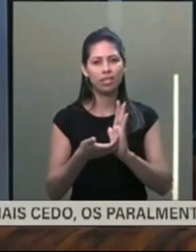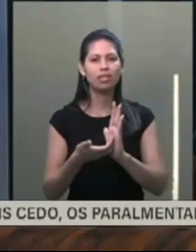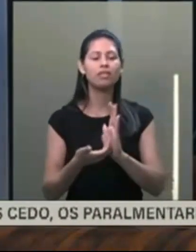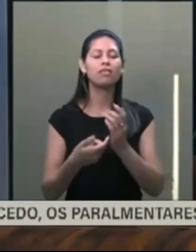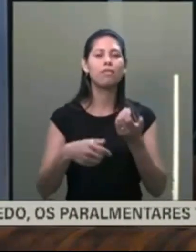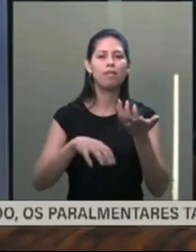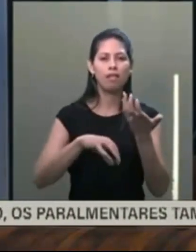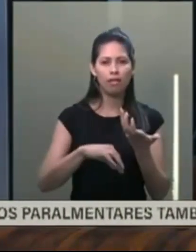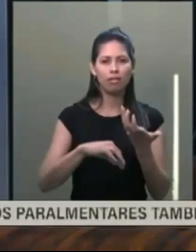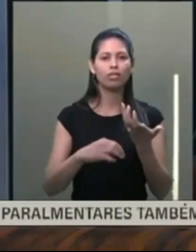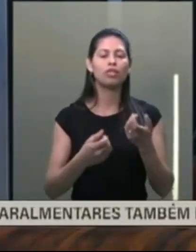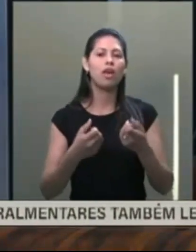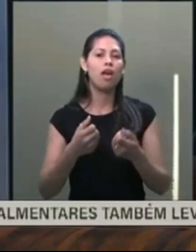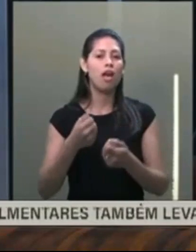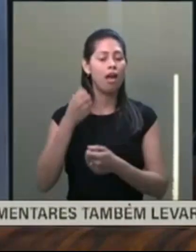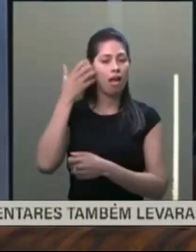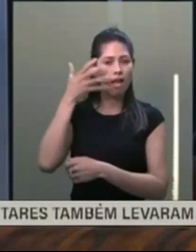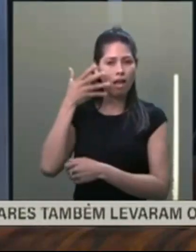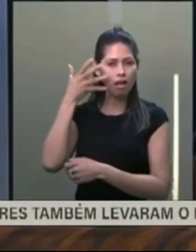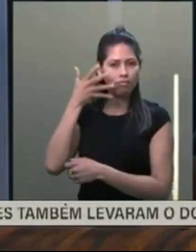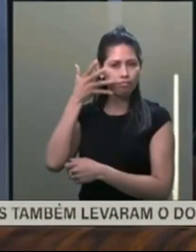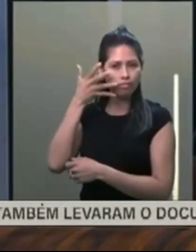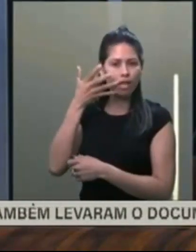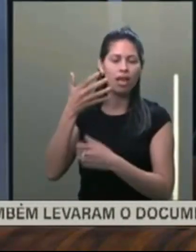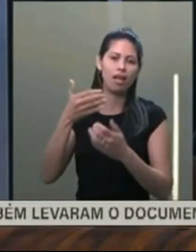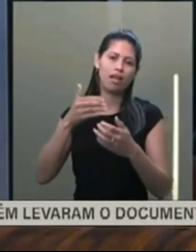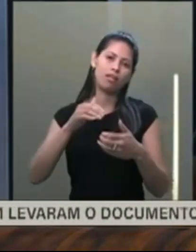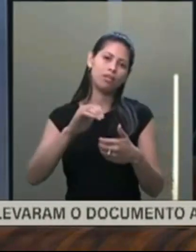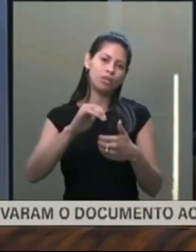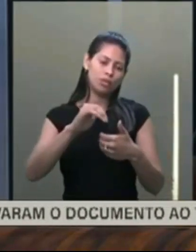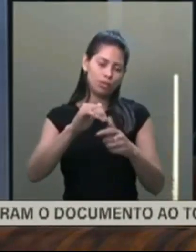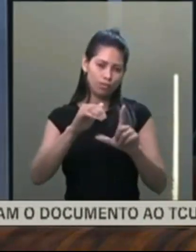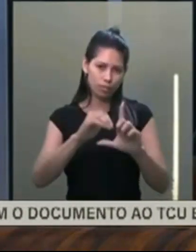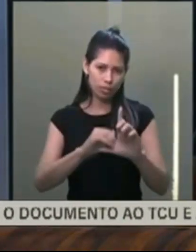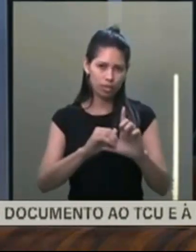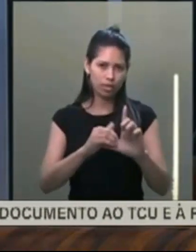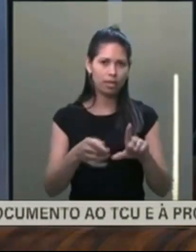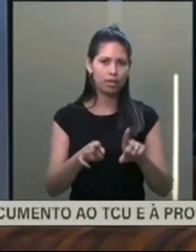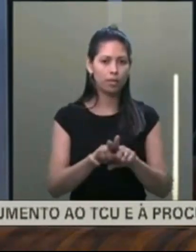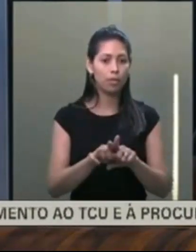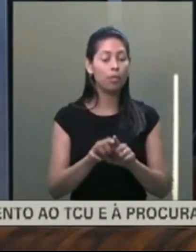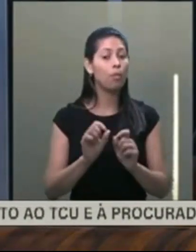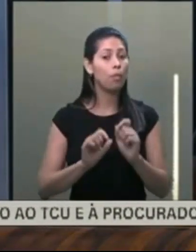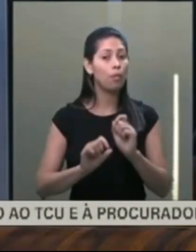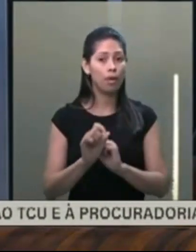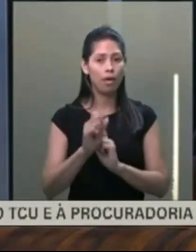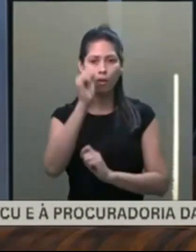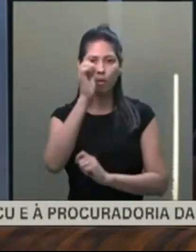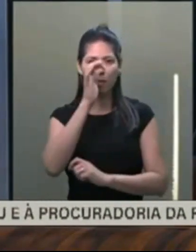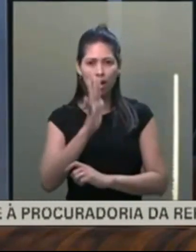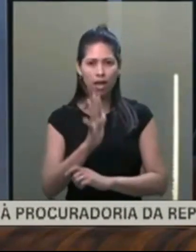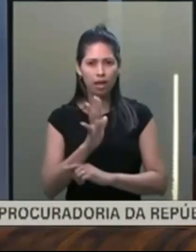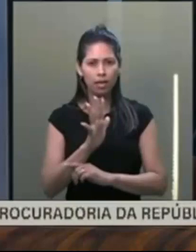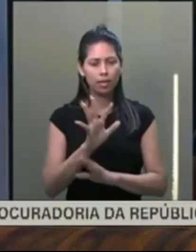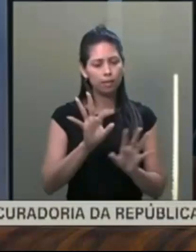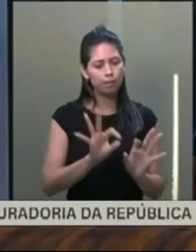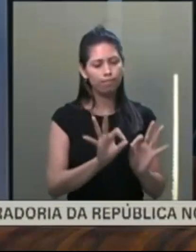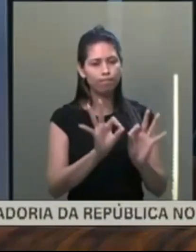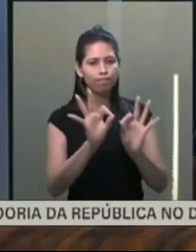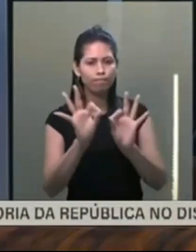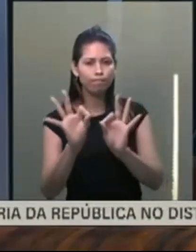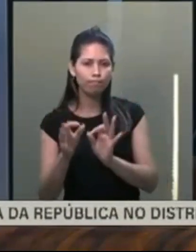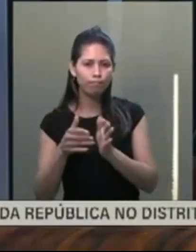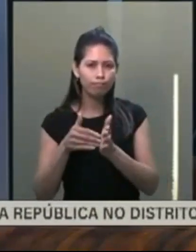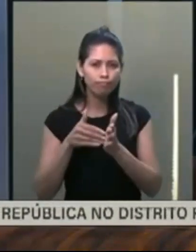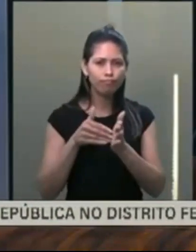Senado, Agência Senado, Rádio Senado. O Brasil tem assistido nos últimos meses a